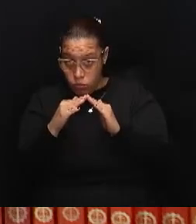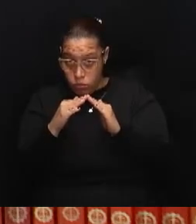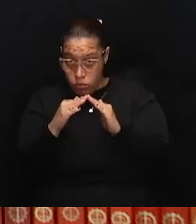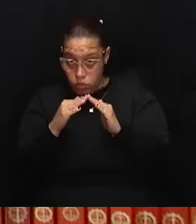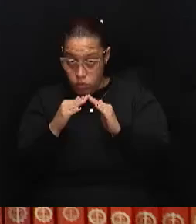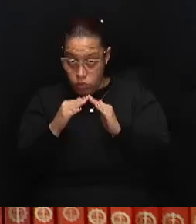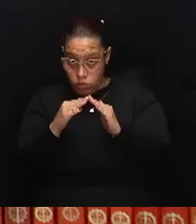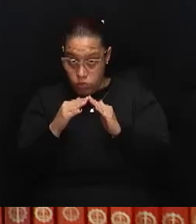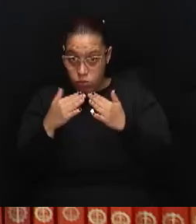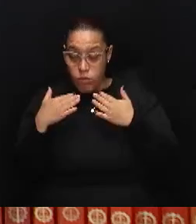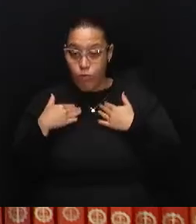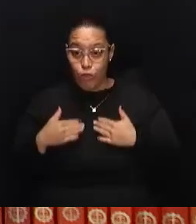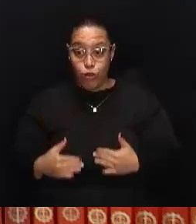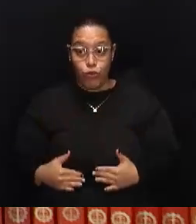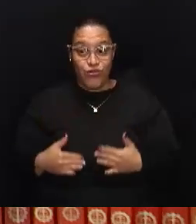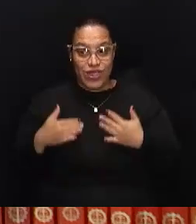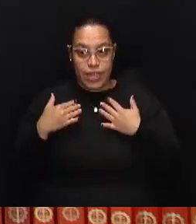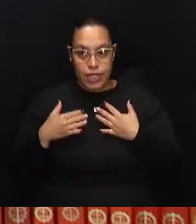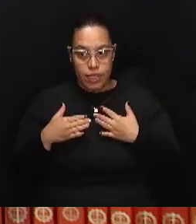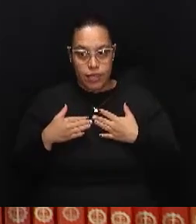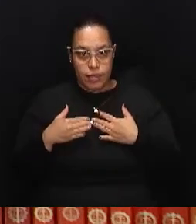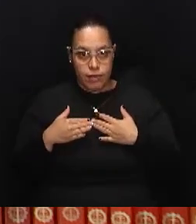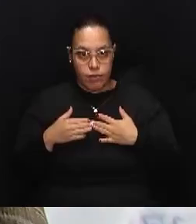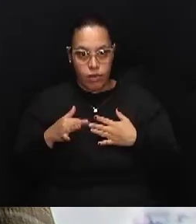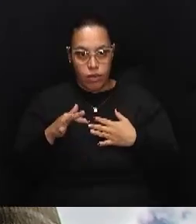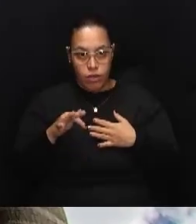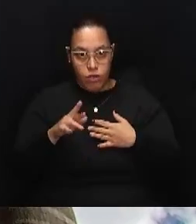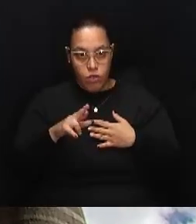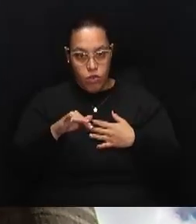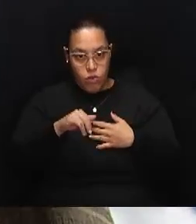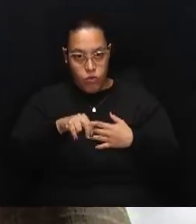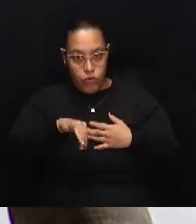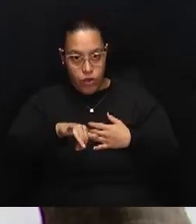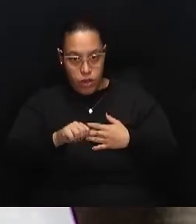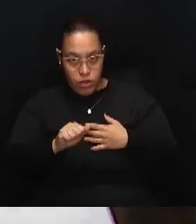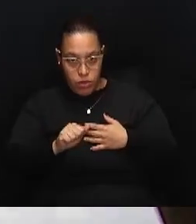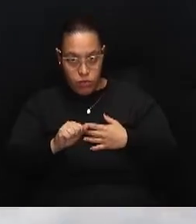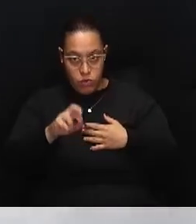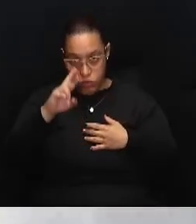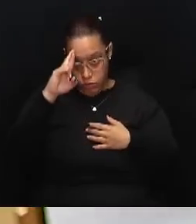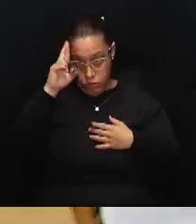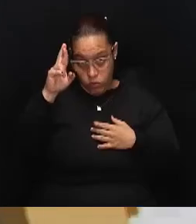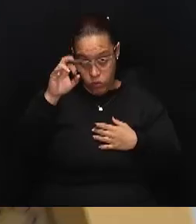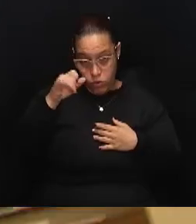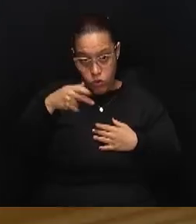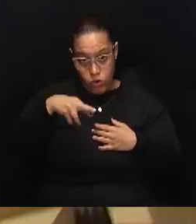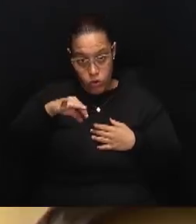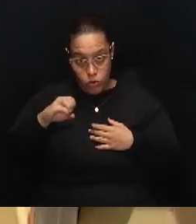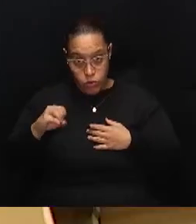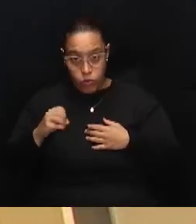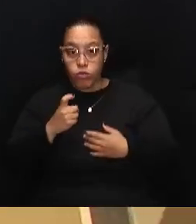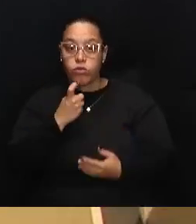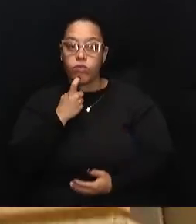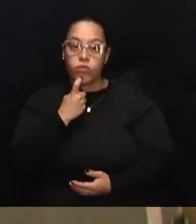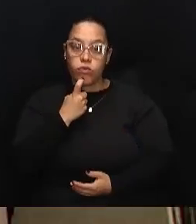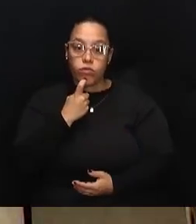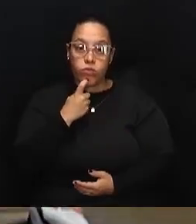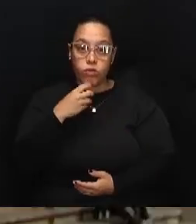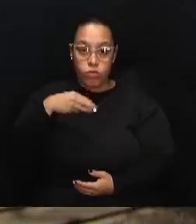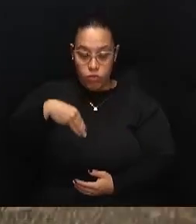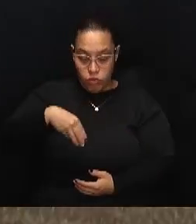um risco à sua integridade física. Da freguesia de Nossa Senhora da Conceição